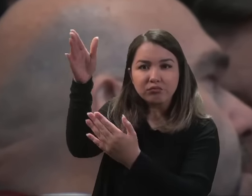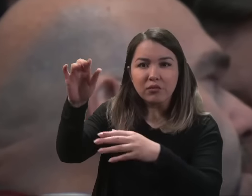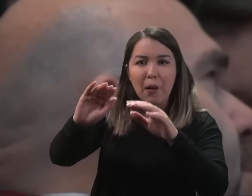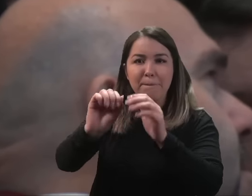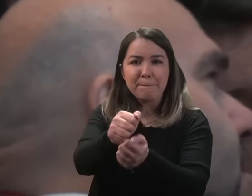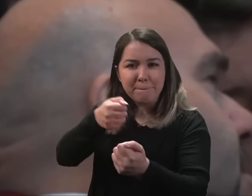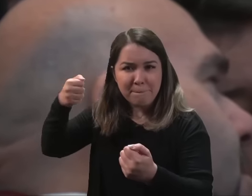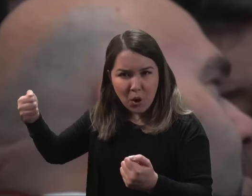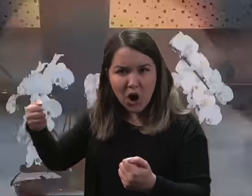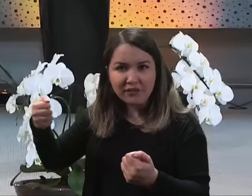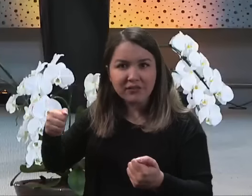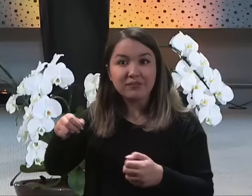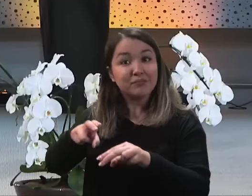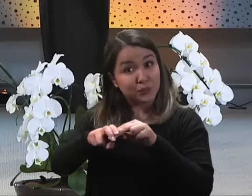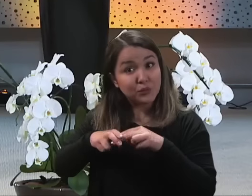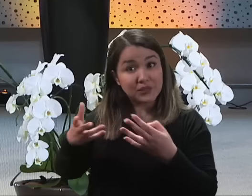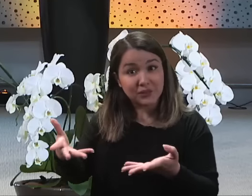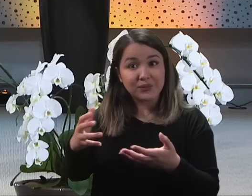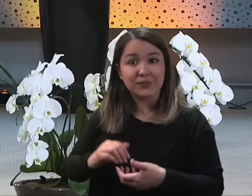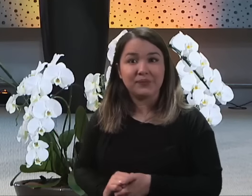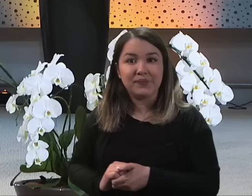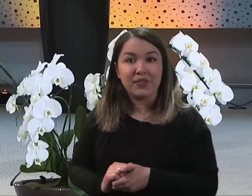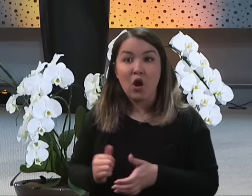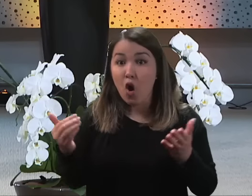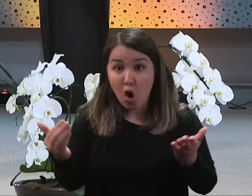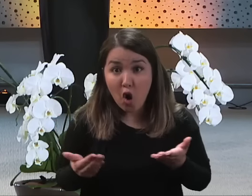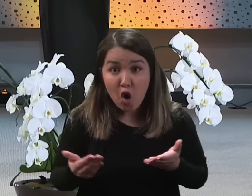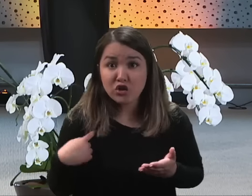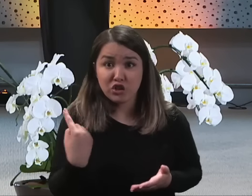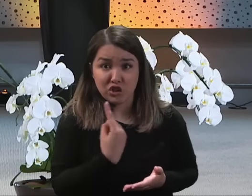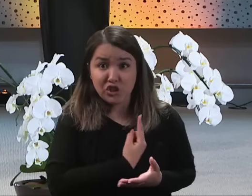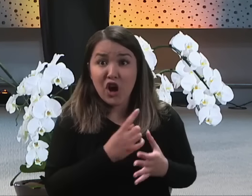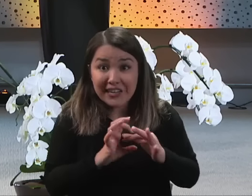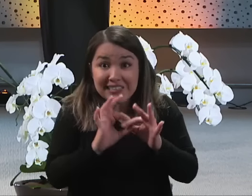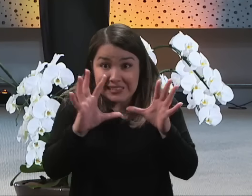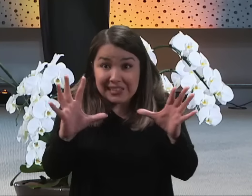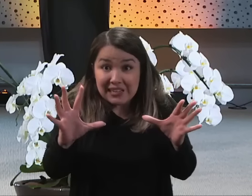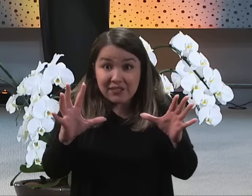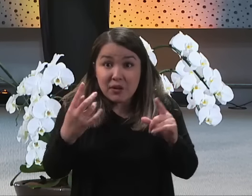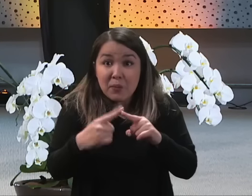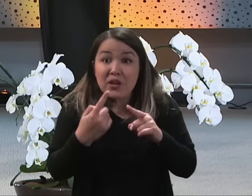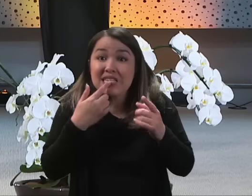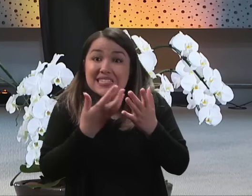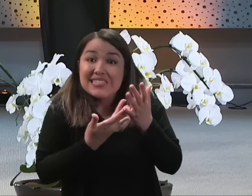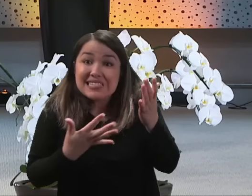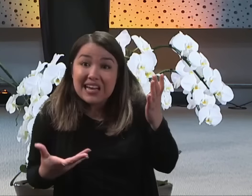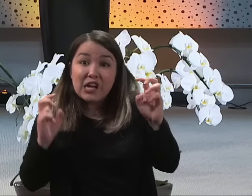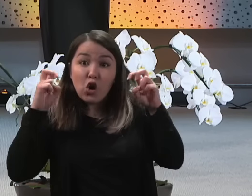pelo sangue do cordeiro se eu falo a alguém nessa manhã que se sente aprisionado